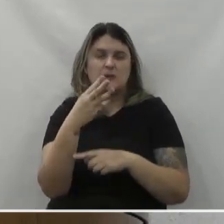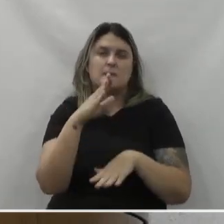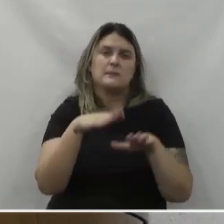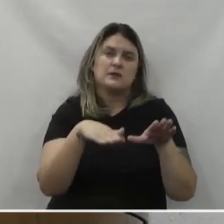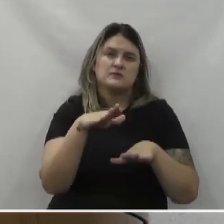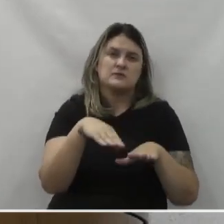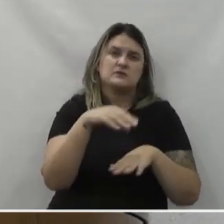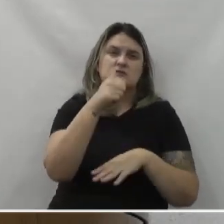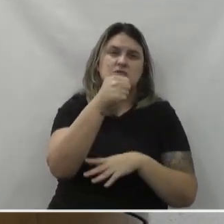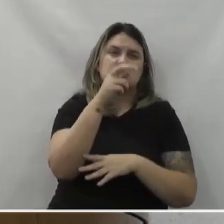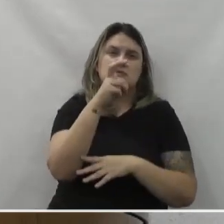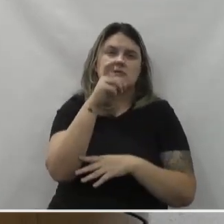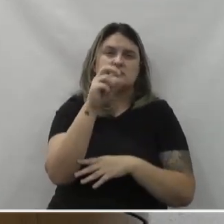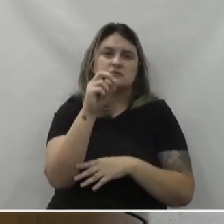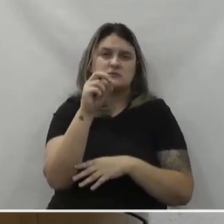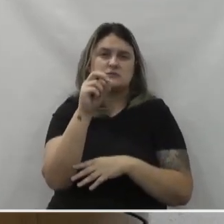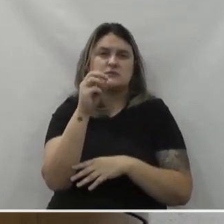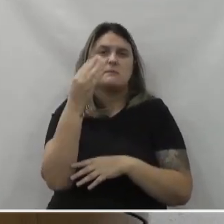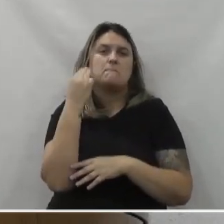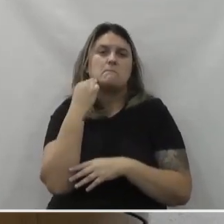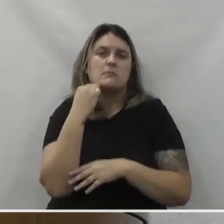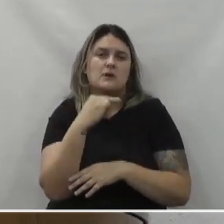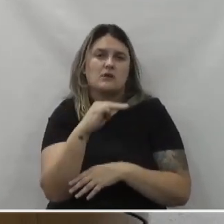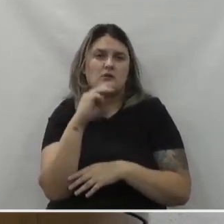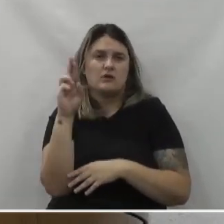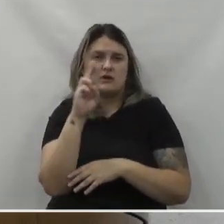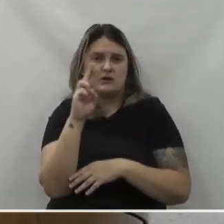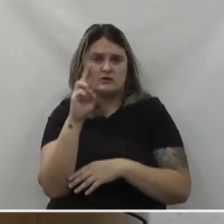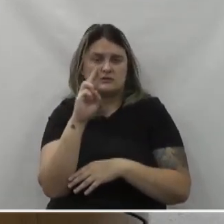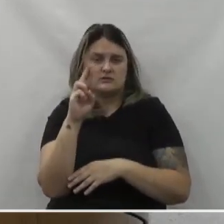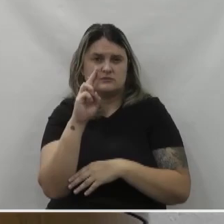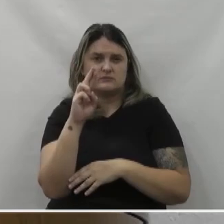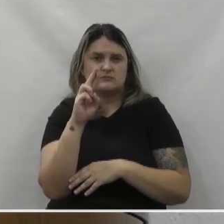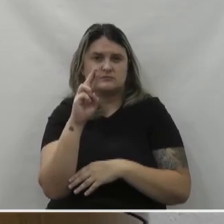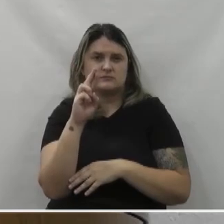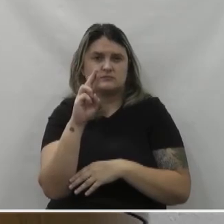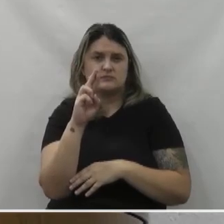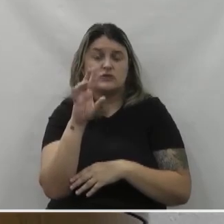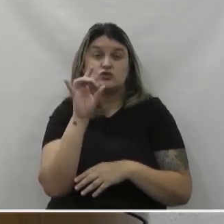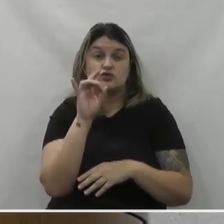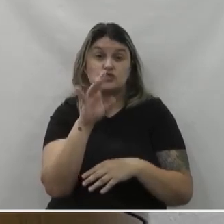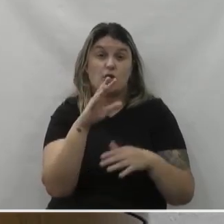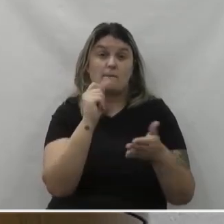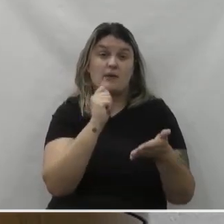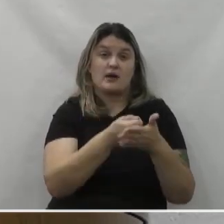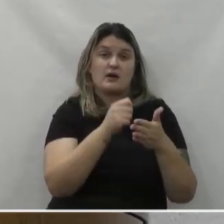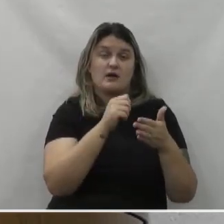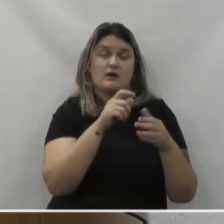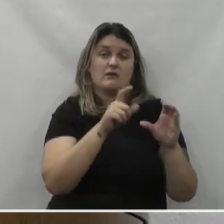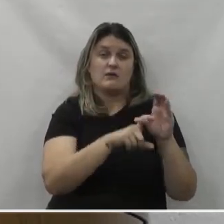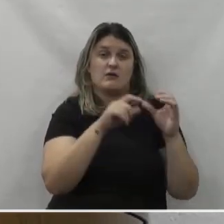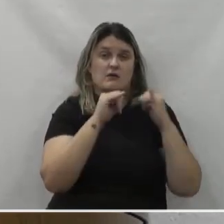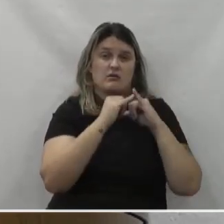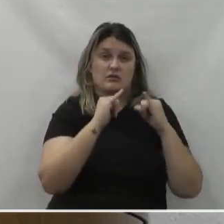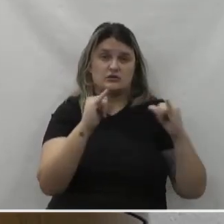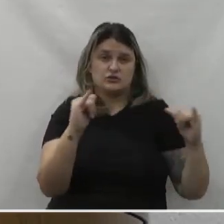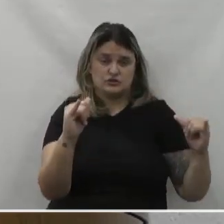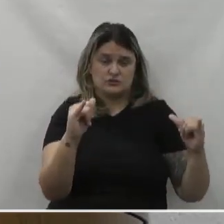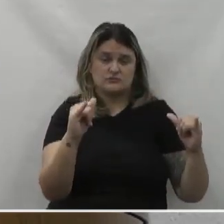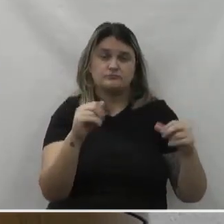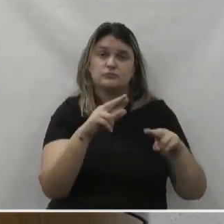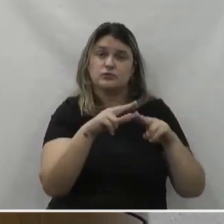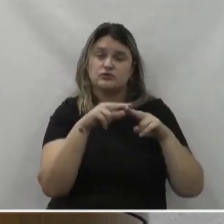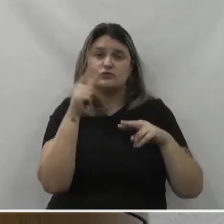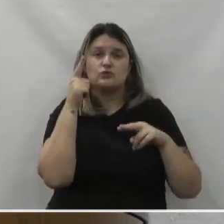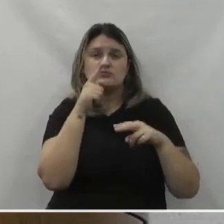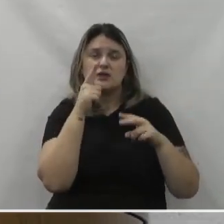de 150 milhões de reais só em energia elétrica. Então, por isso que a gente